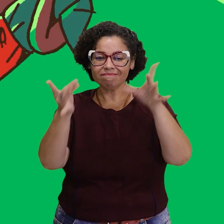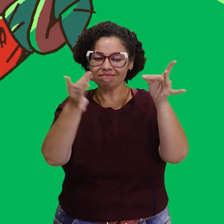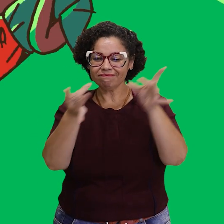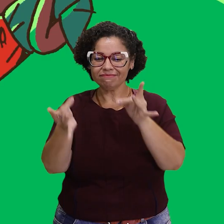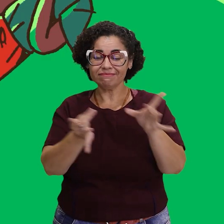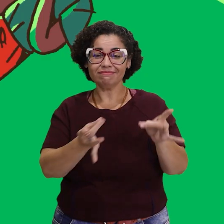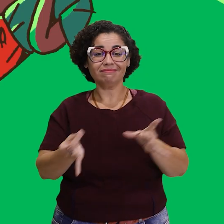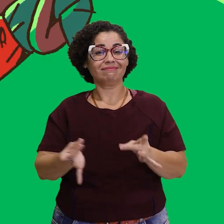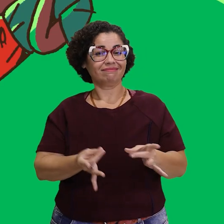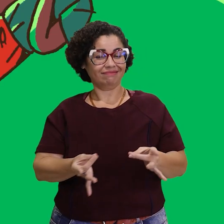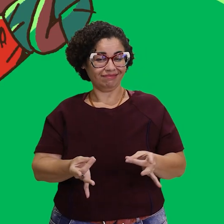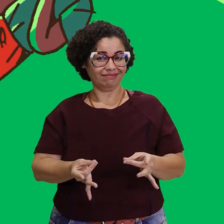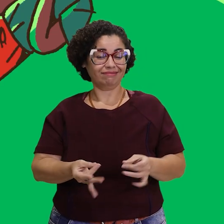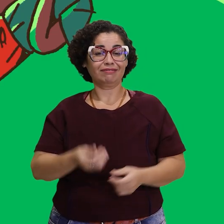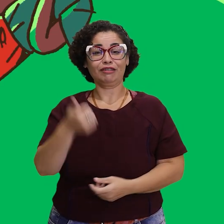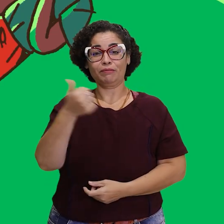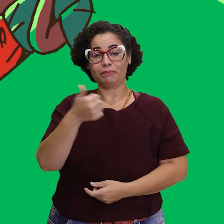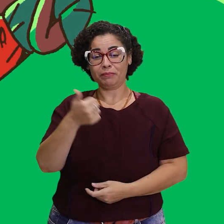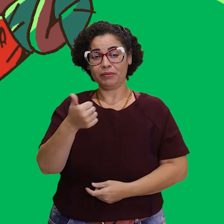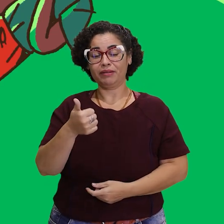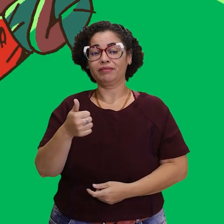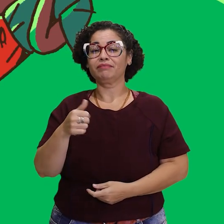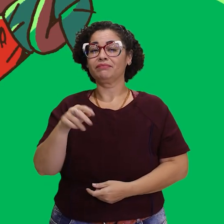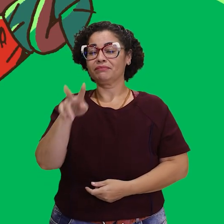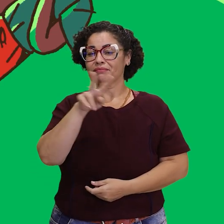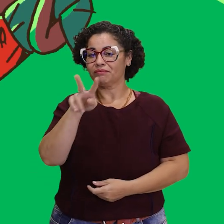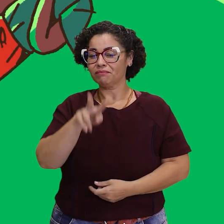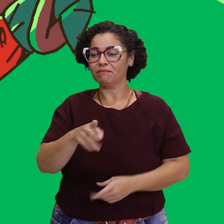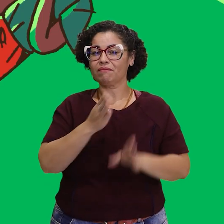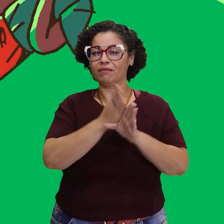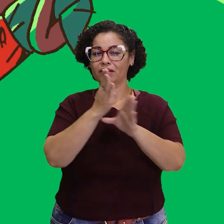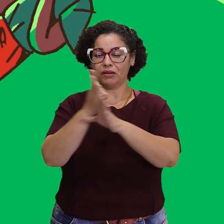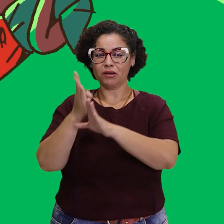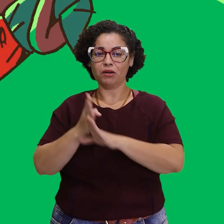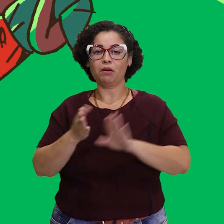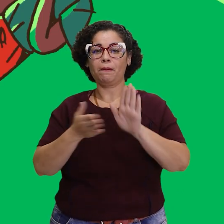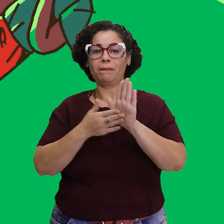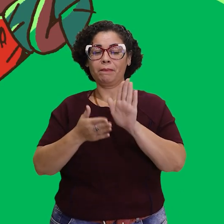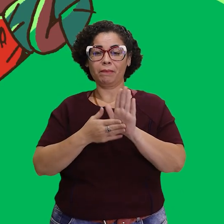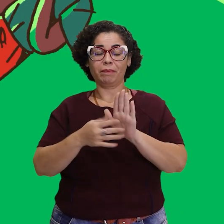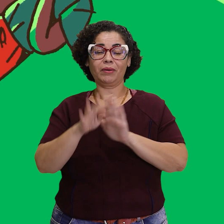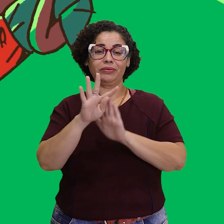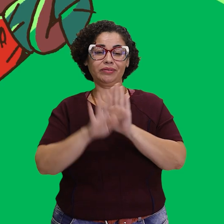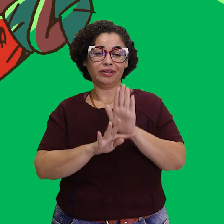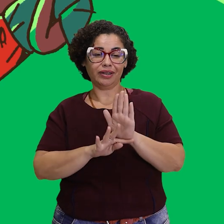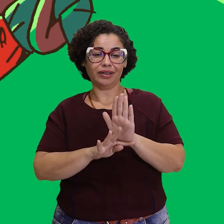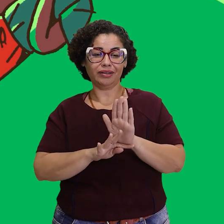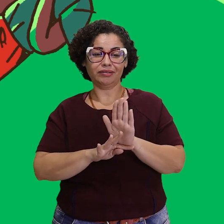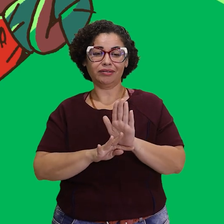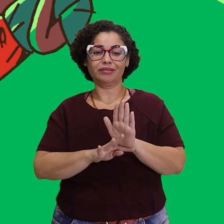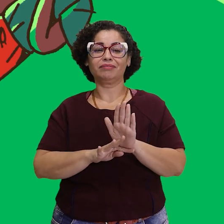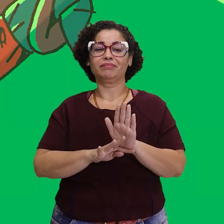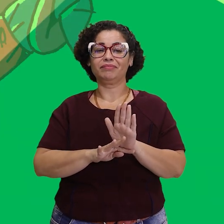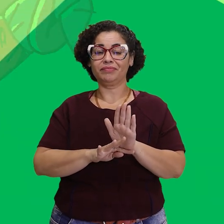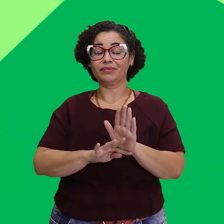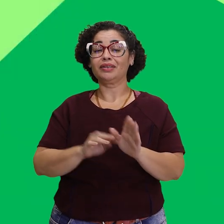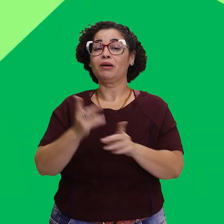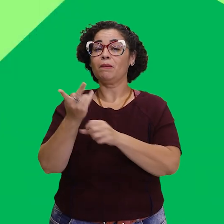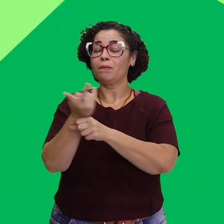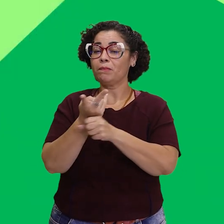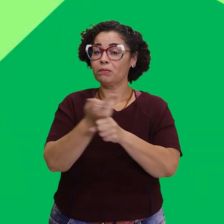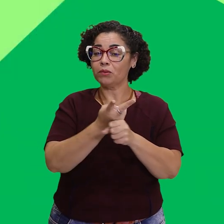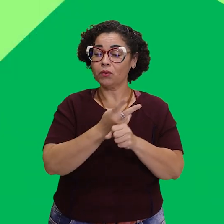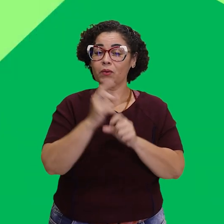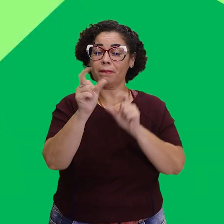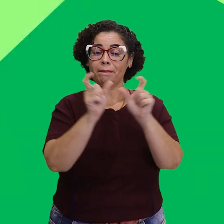entrelinhas, certo? Olha, primeiro nós temos identifique o propósito do texto. Depois,